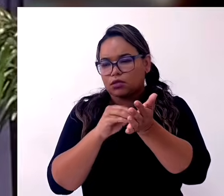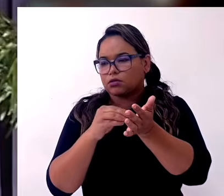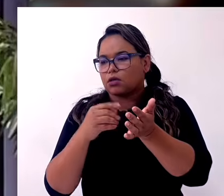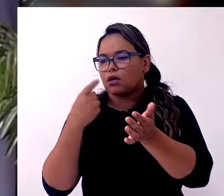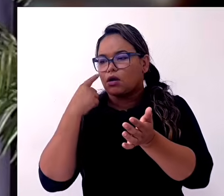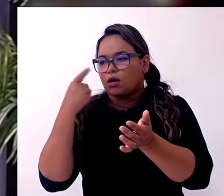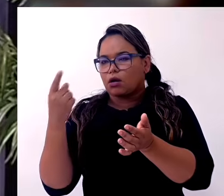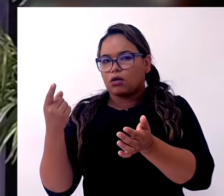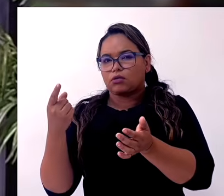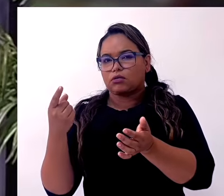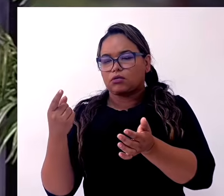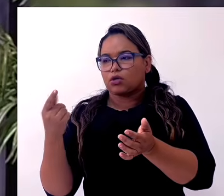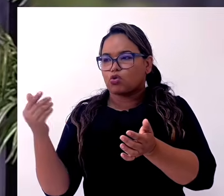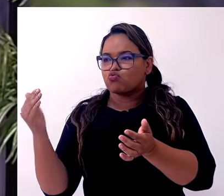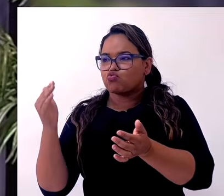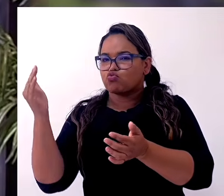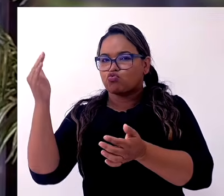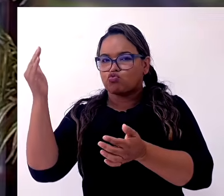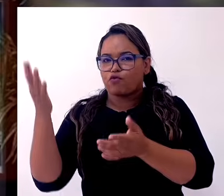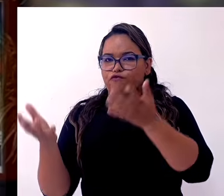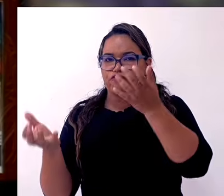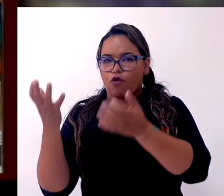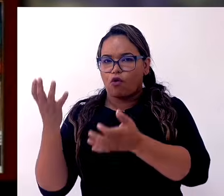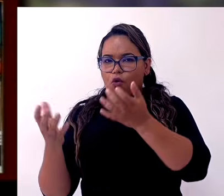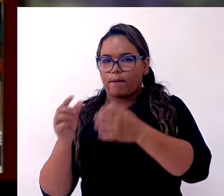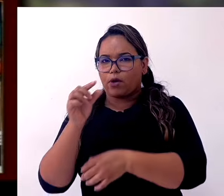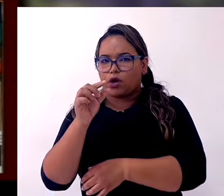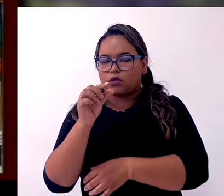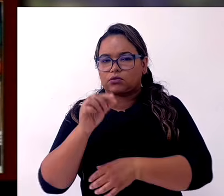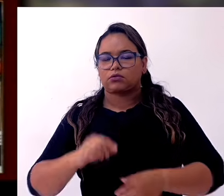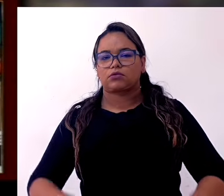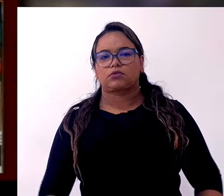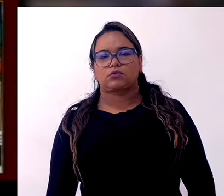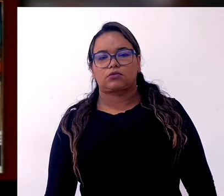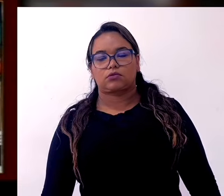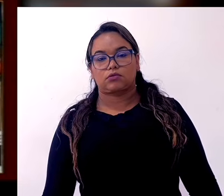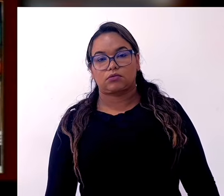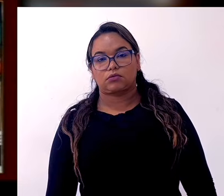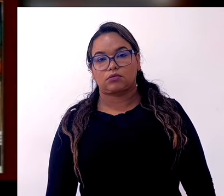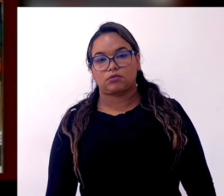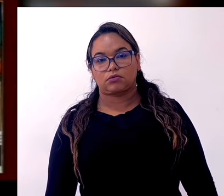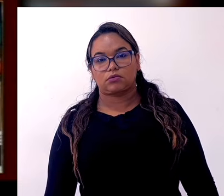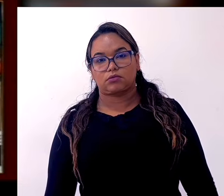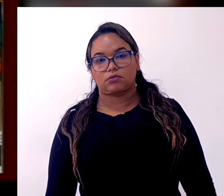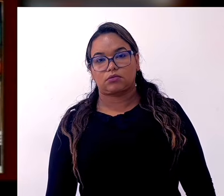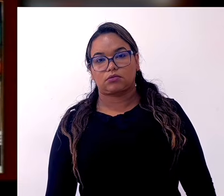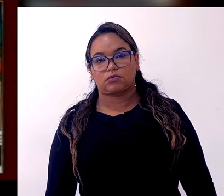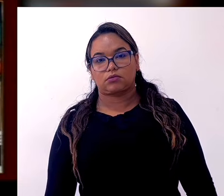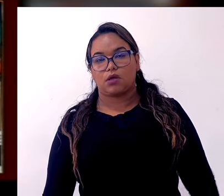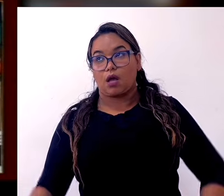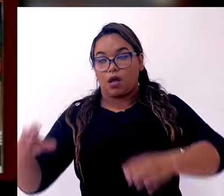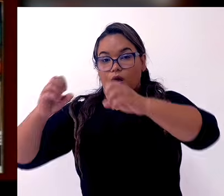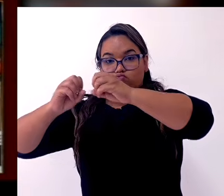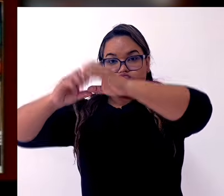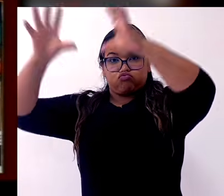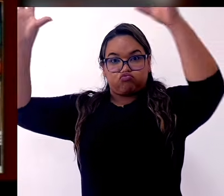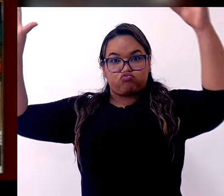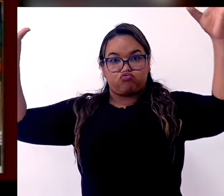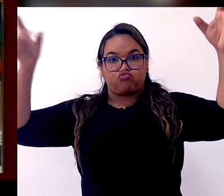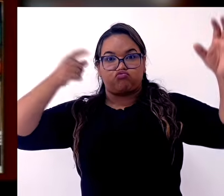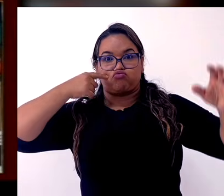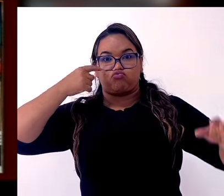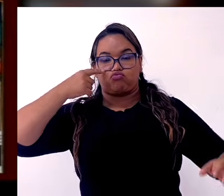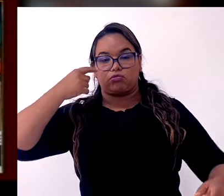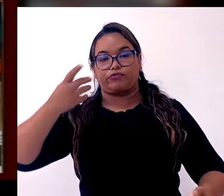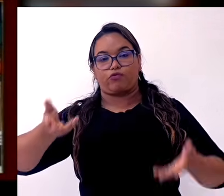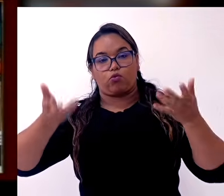setembro. Mas aparentemente elas dizem isso porque elas foram liberadas no dia seguinte. Aqui você vê